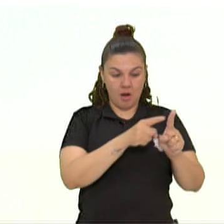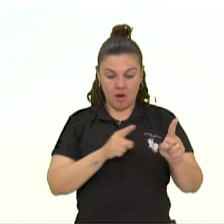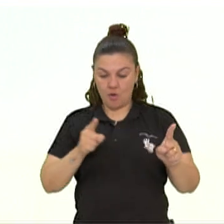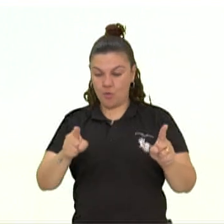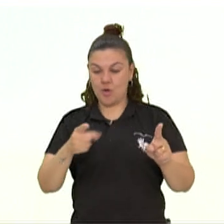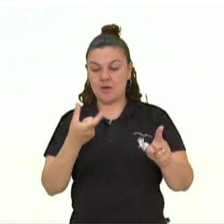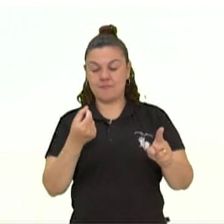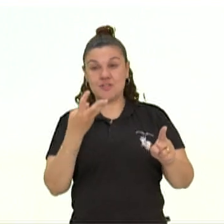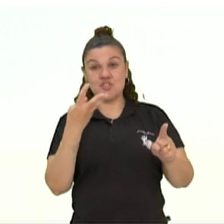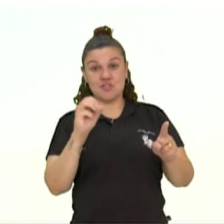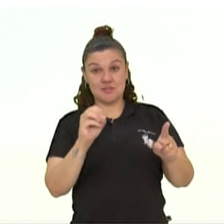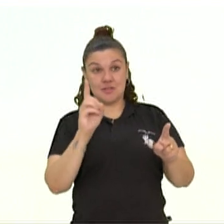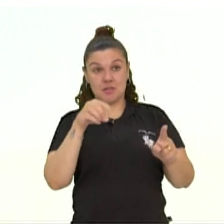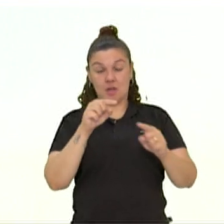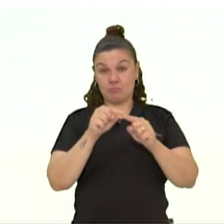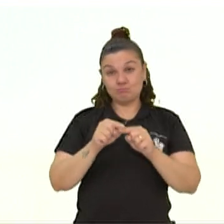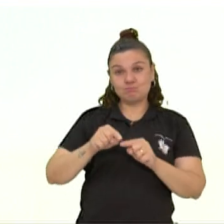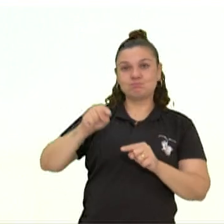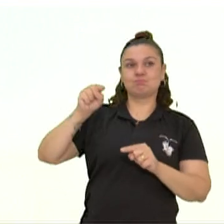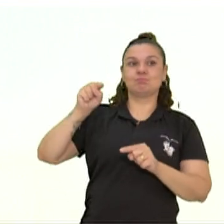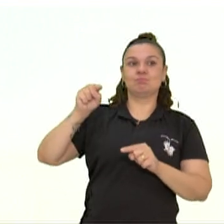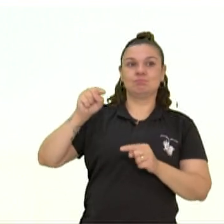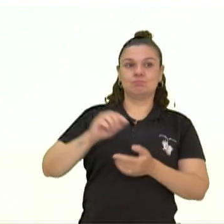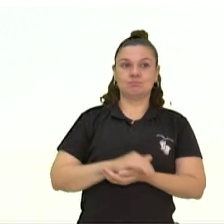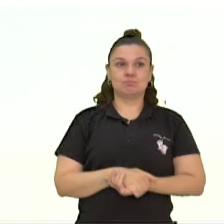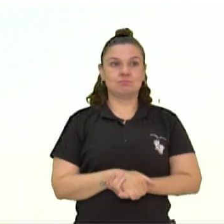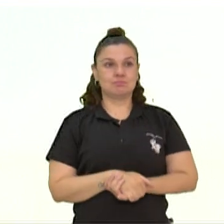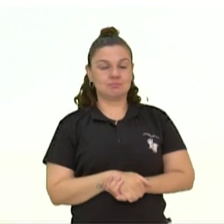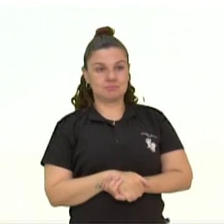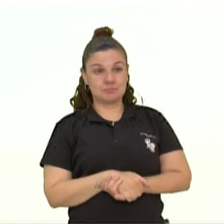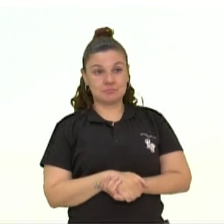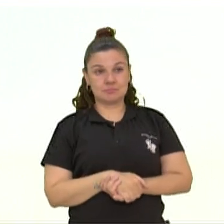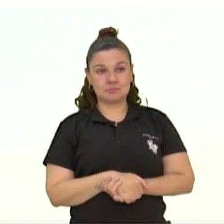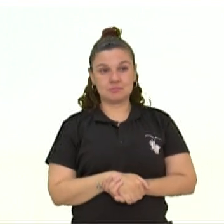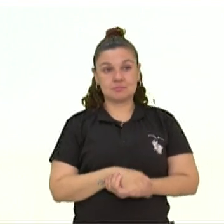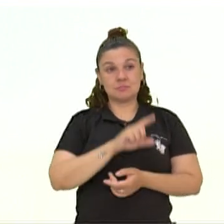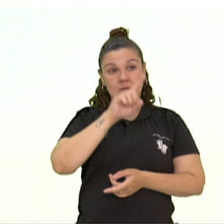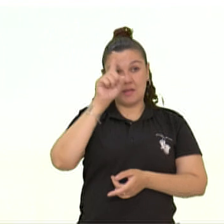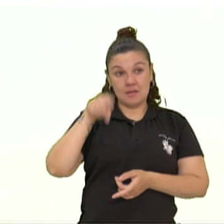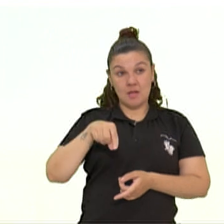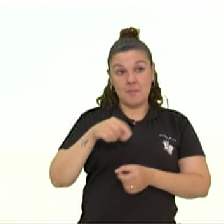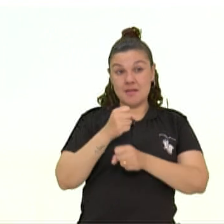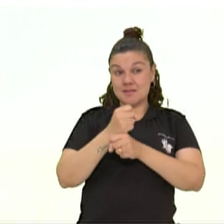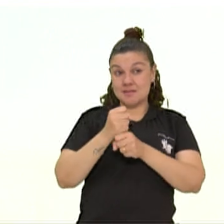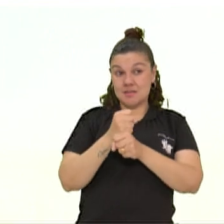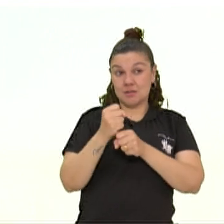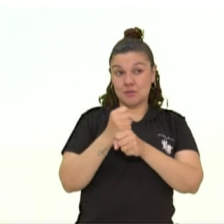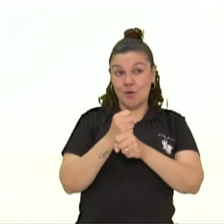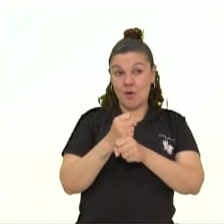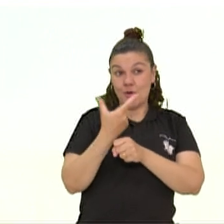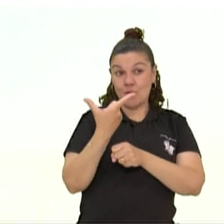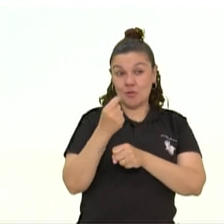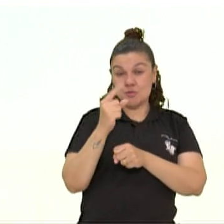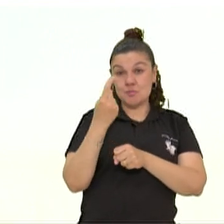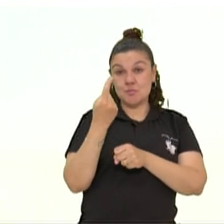2030 já tem uma alta significativa, não tão alta, um decréscimo, mas 2060, a gente tem